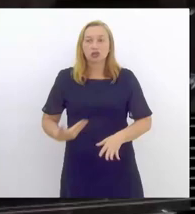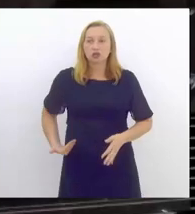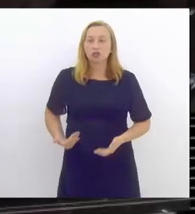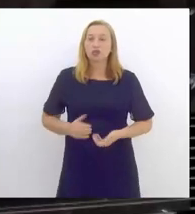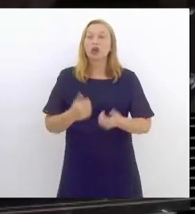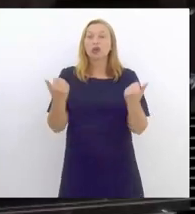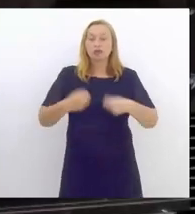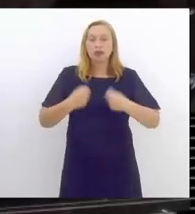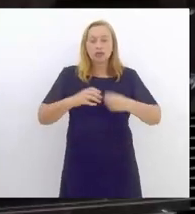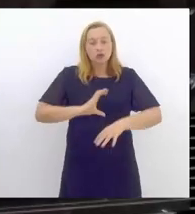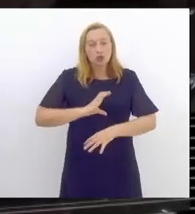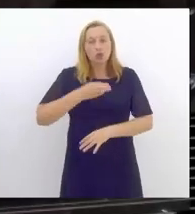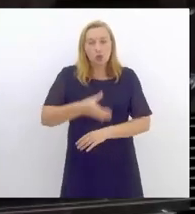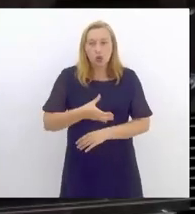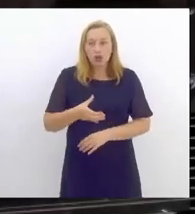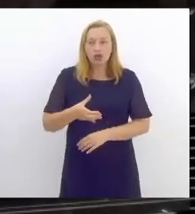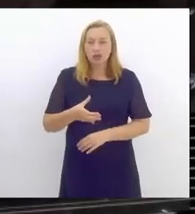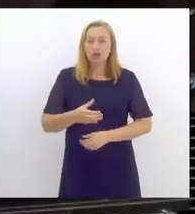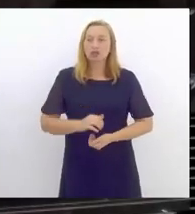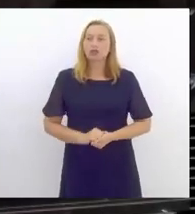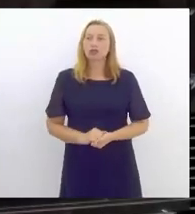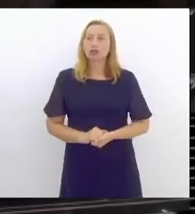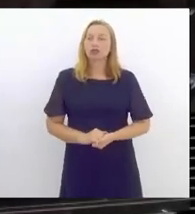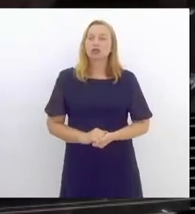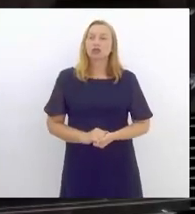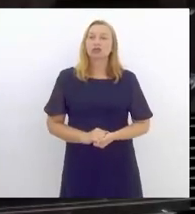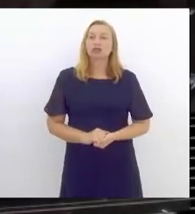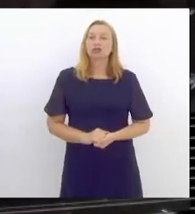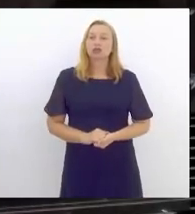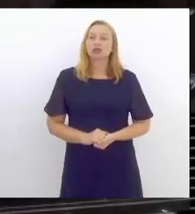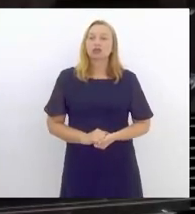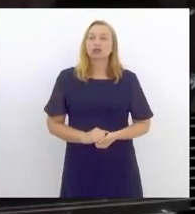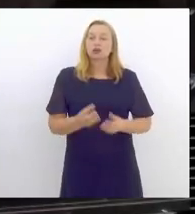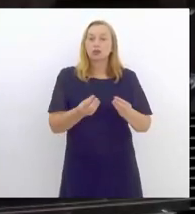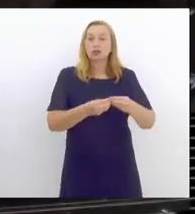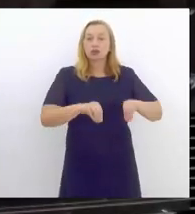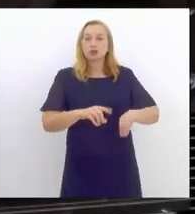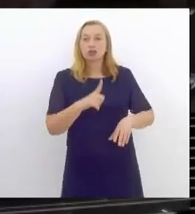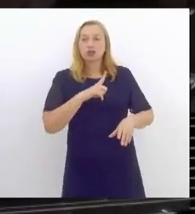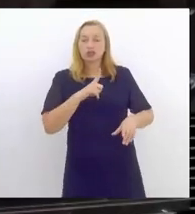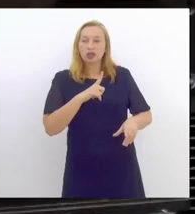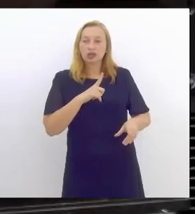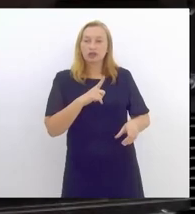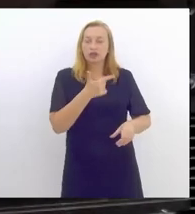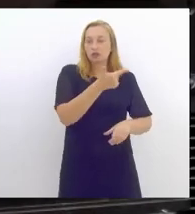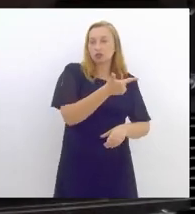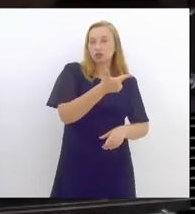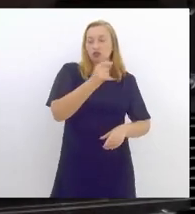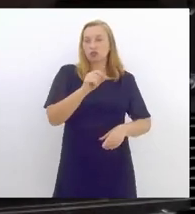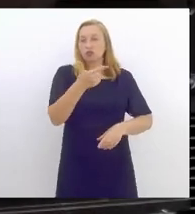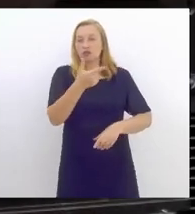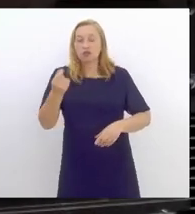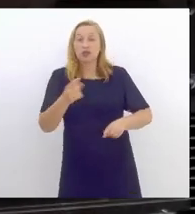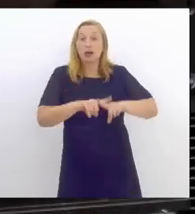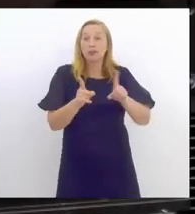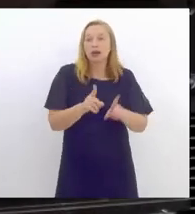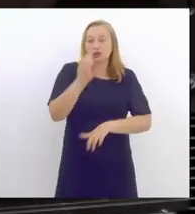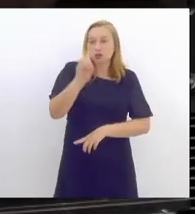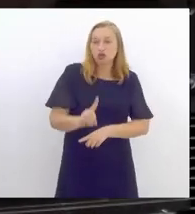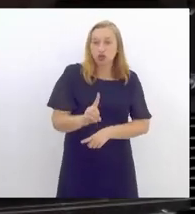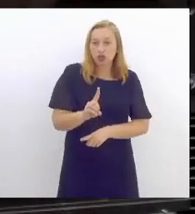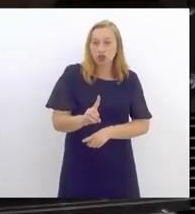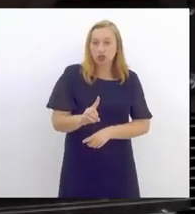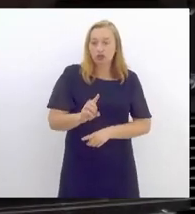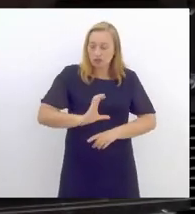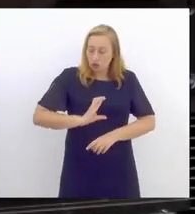preciso coragem para enfrentar o caos encontrado em 2020, mas quem pode, por direito, reivindicar a coragem para